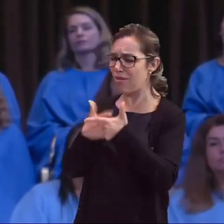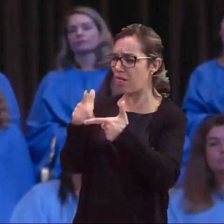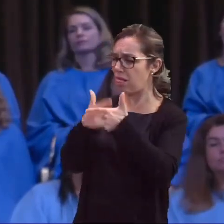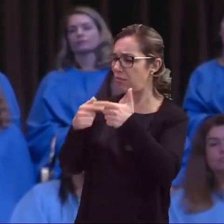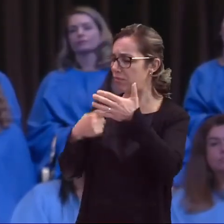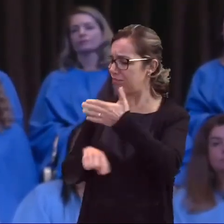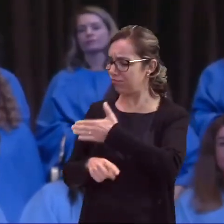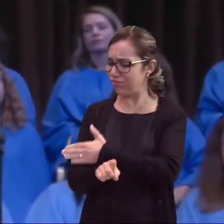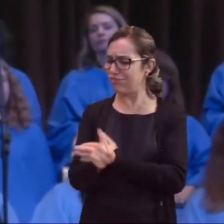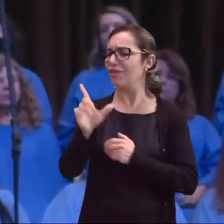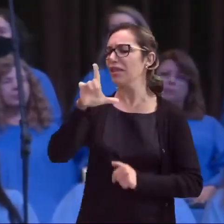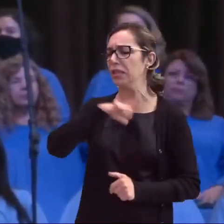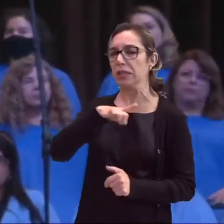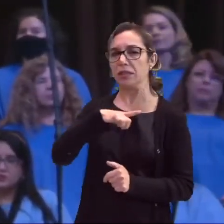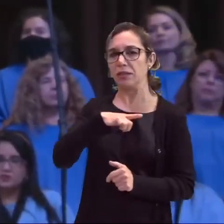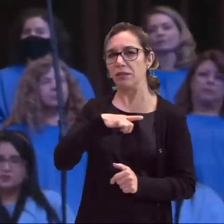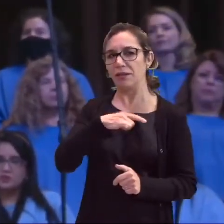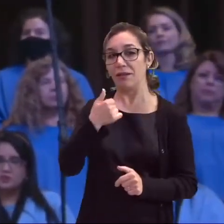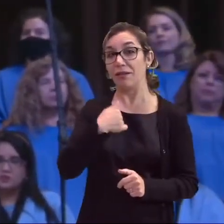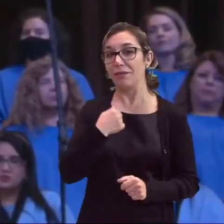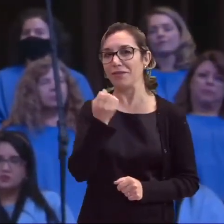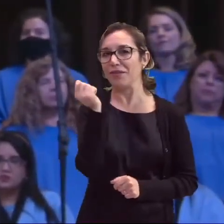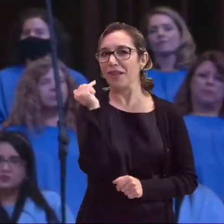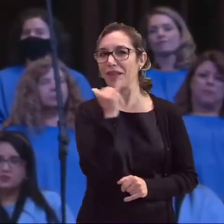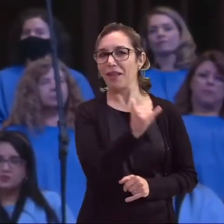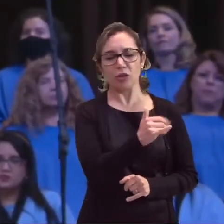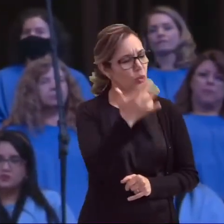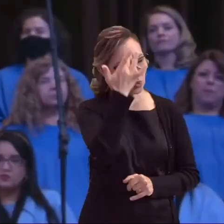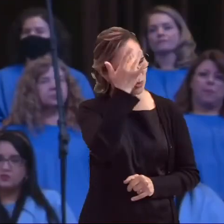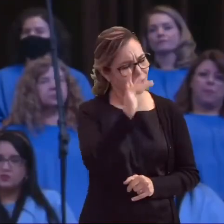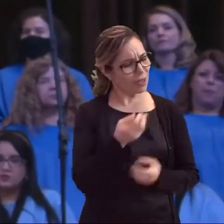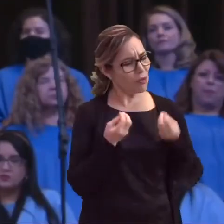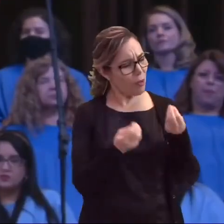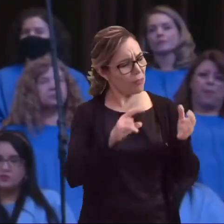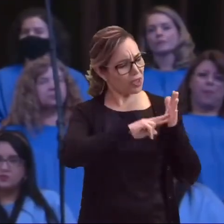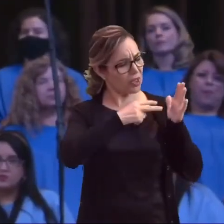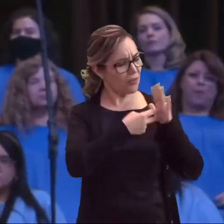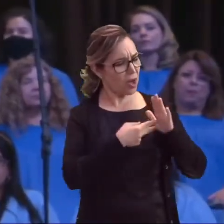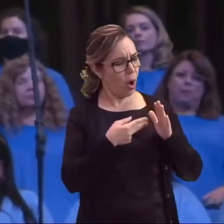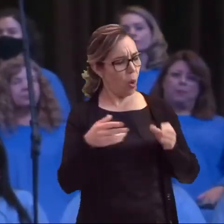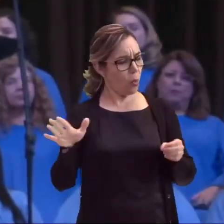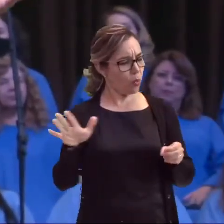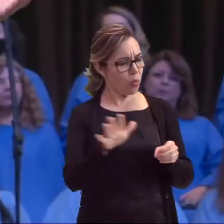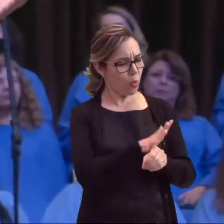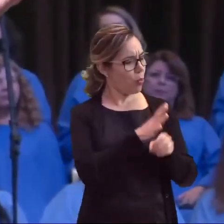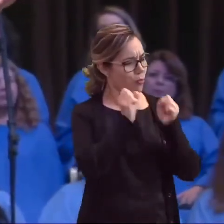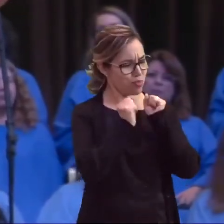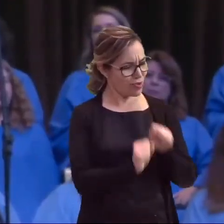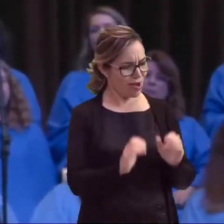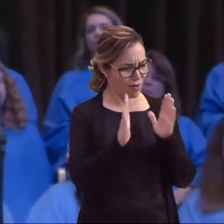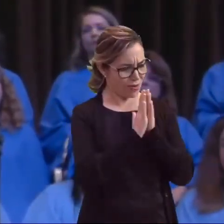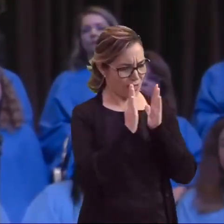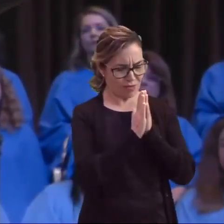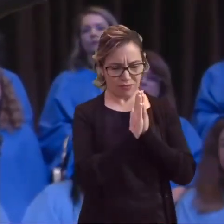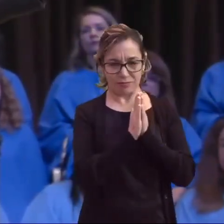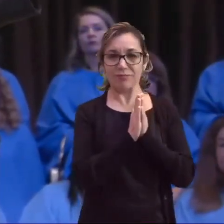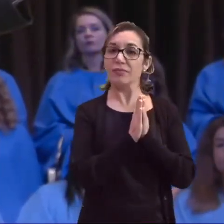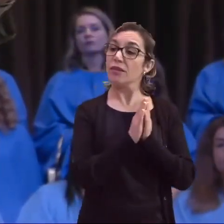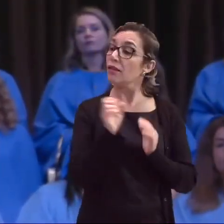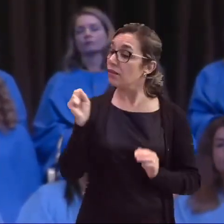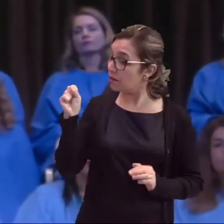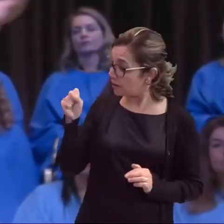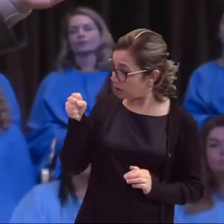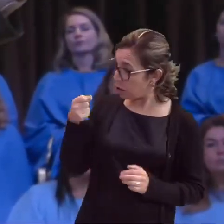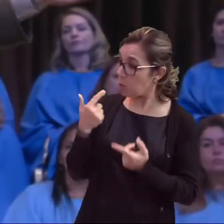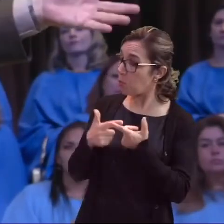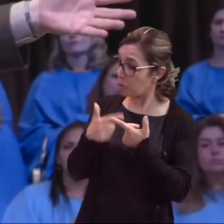ainda não entendi o que que você quer dizer com oração poderosa e disse assim pastor a gente vê no jornal oração